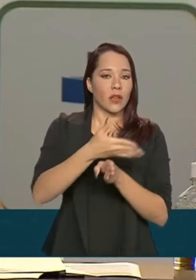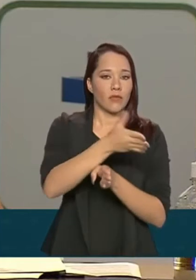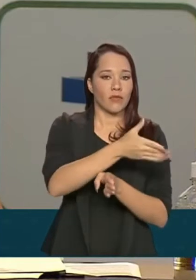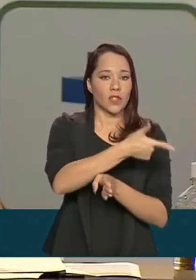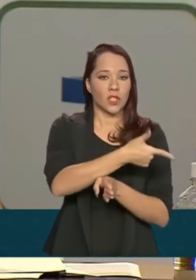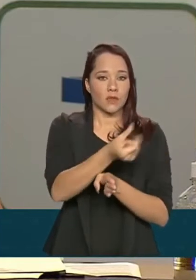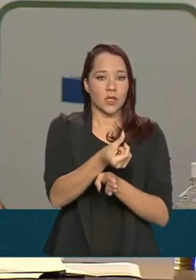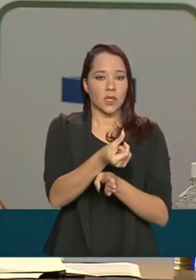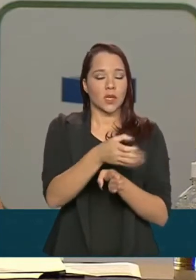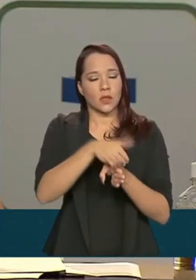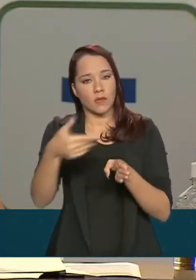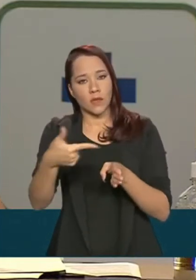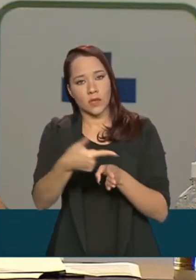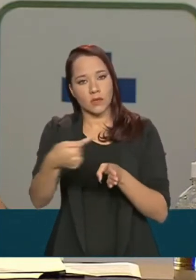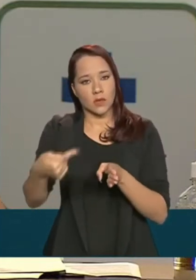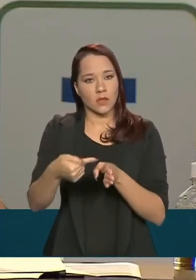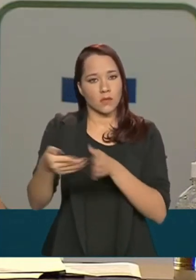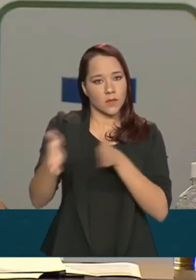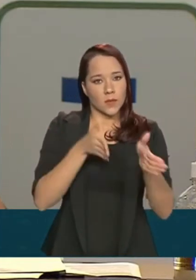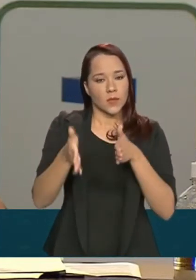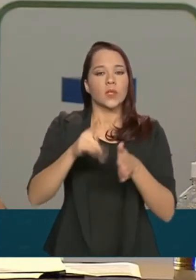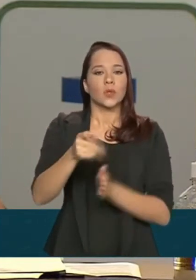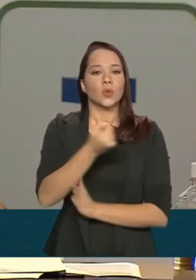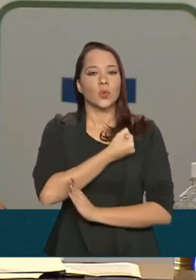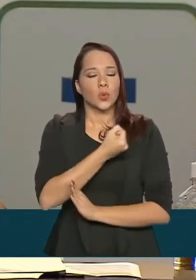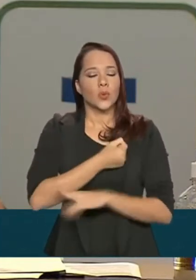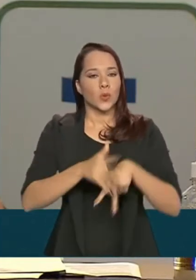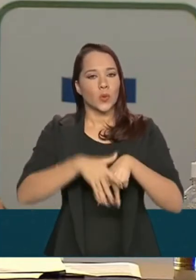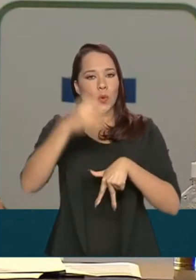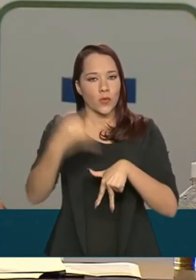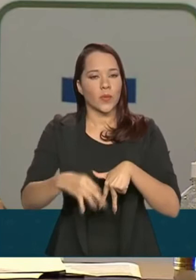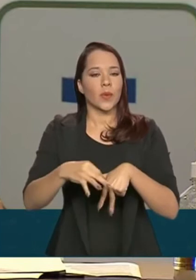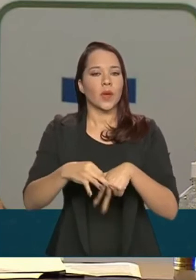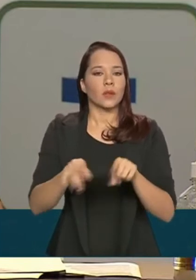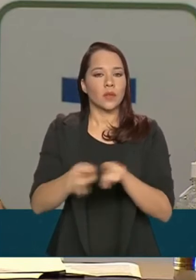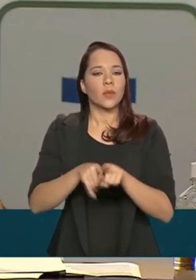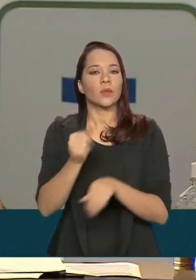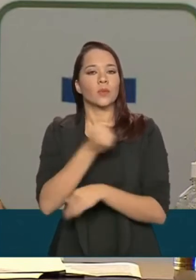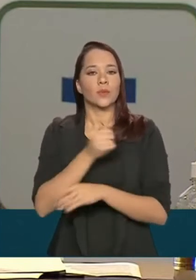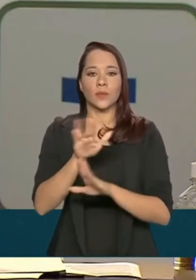26ª para a 27ª, tanto no número de casos como no número de óbito,